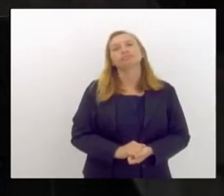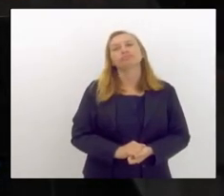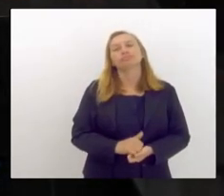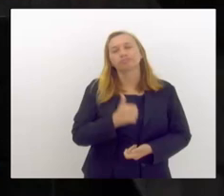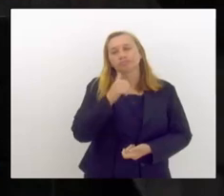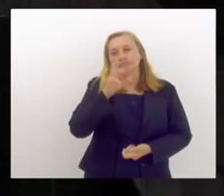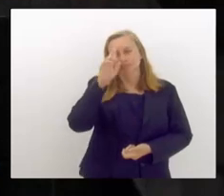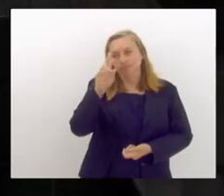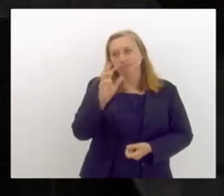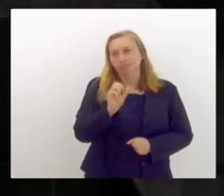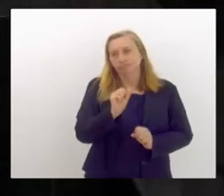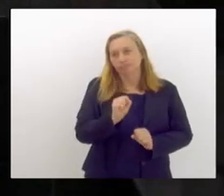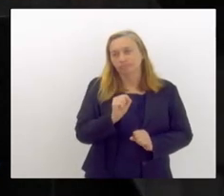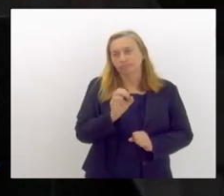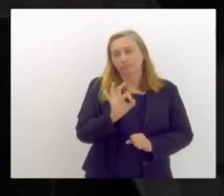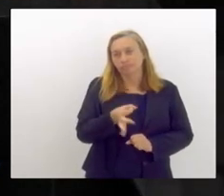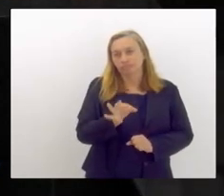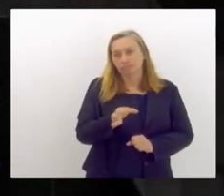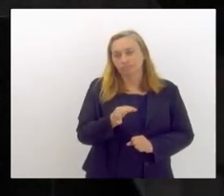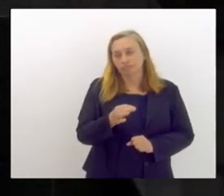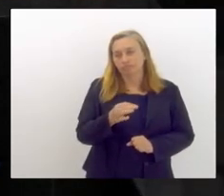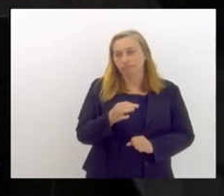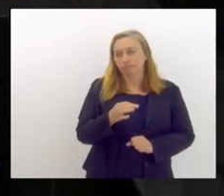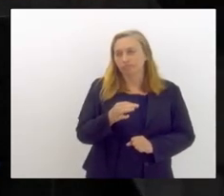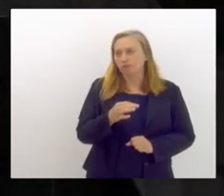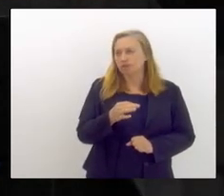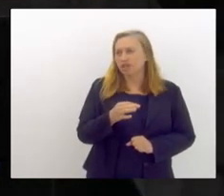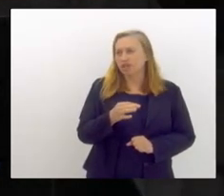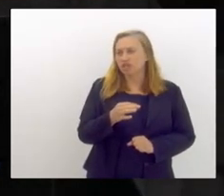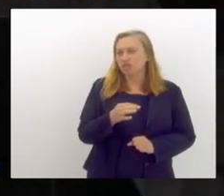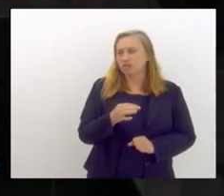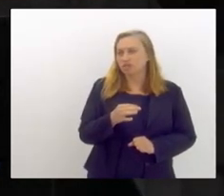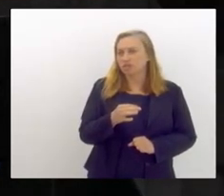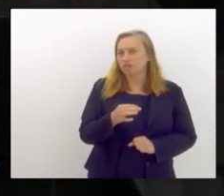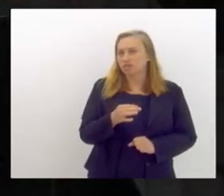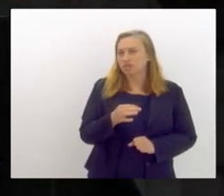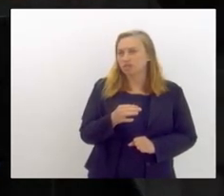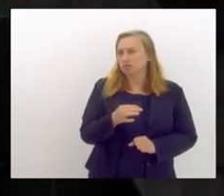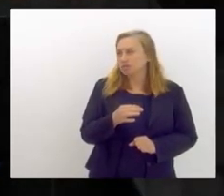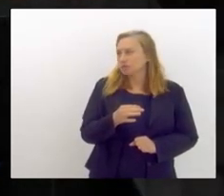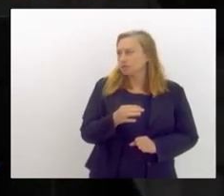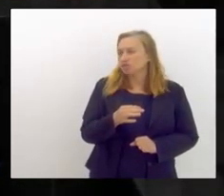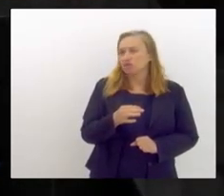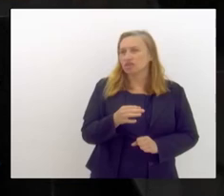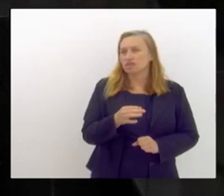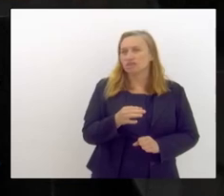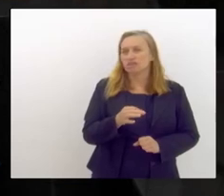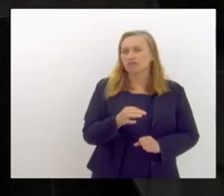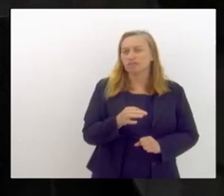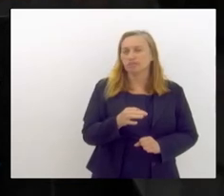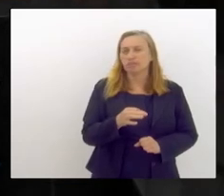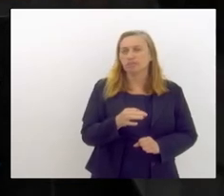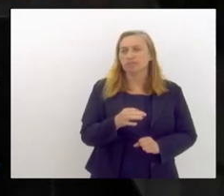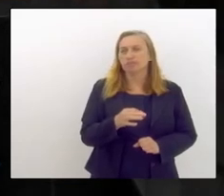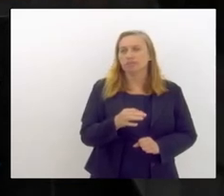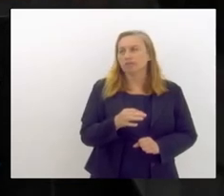ter certeza que no meu podcast, que eu faço toda semana, eu encerro